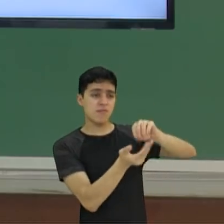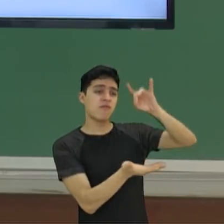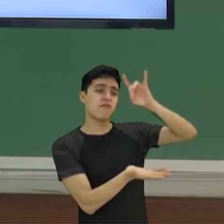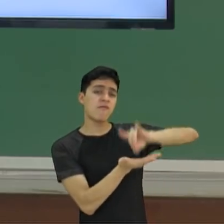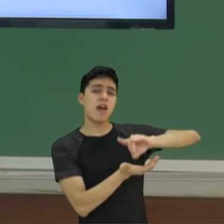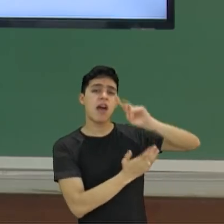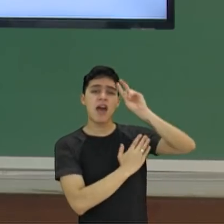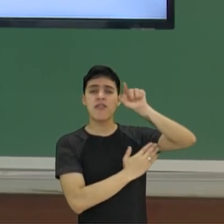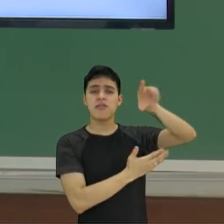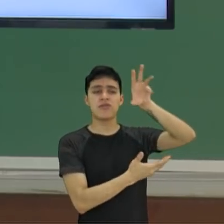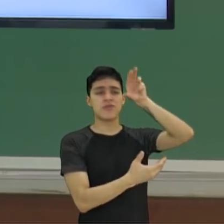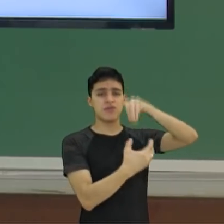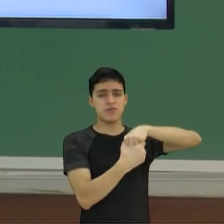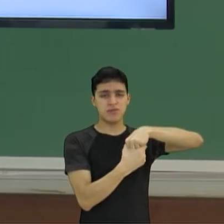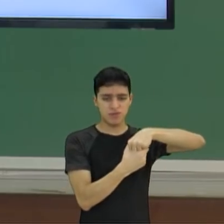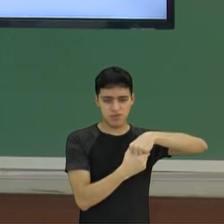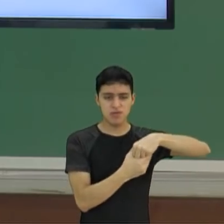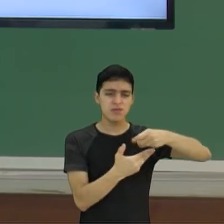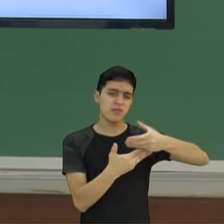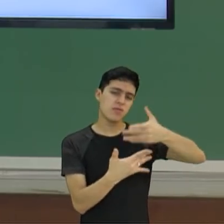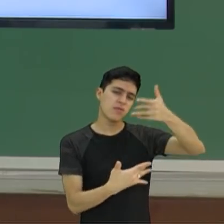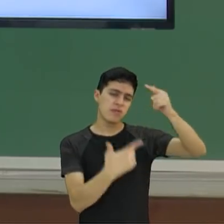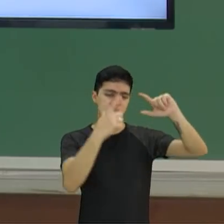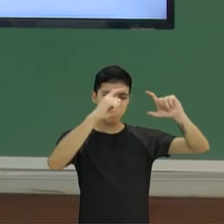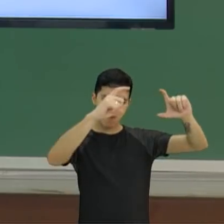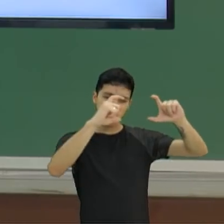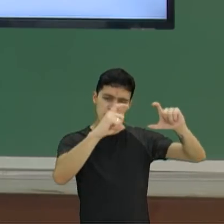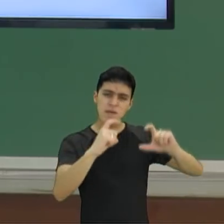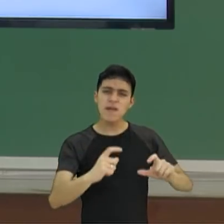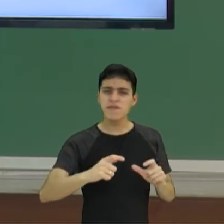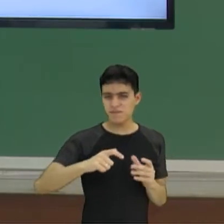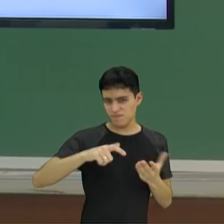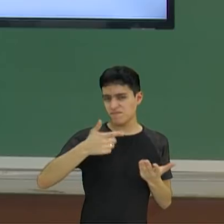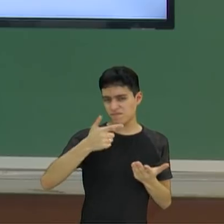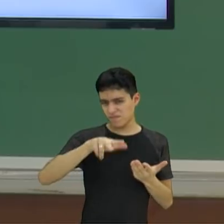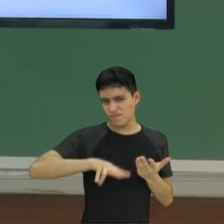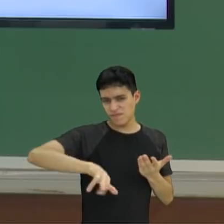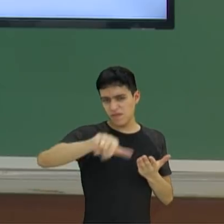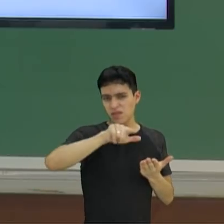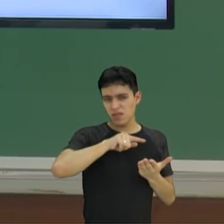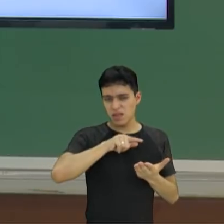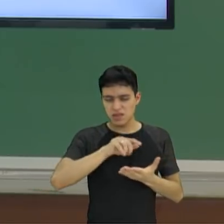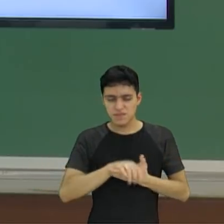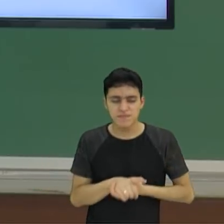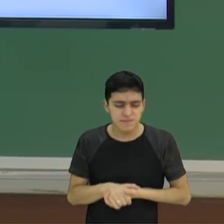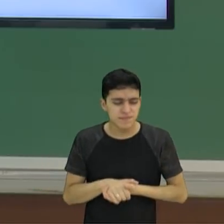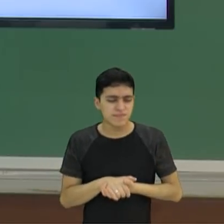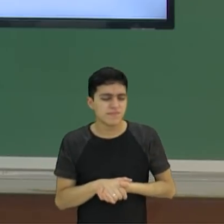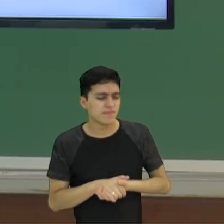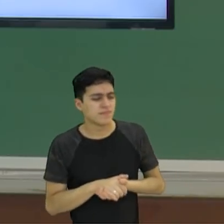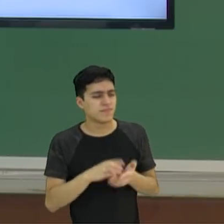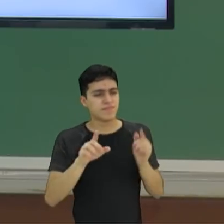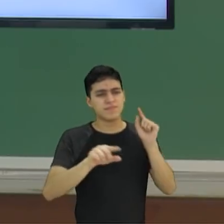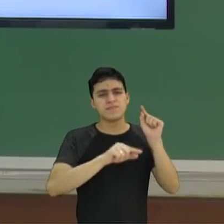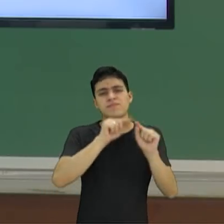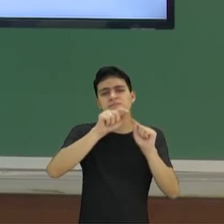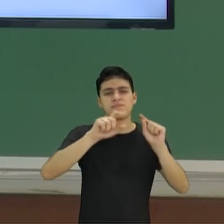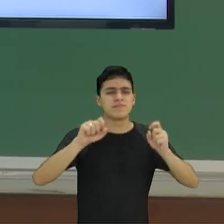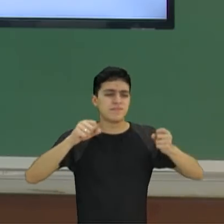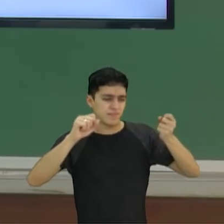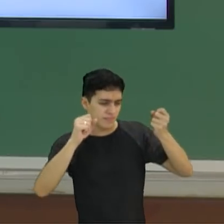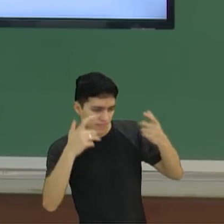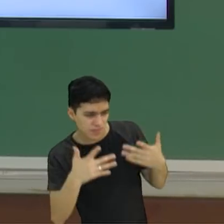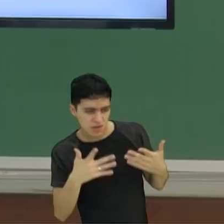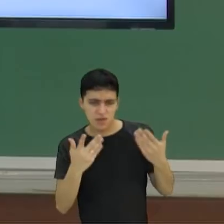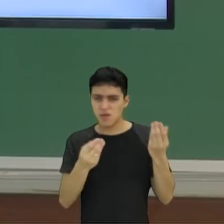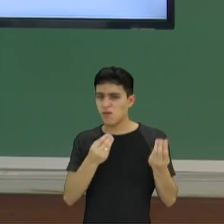fato. No restante, nos parágrafos seguintes que virão, né, vão explicar como